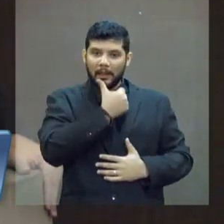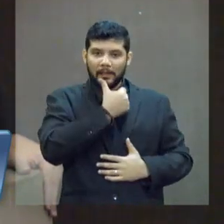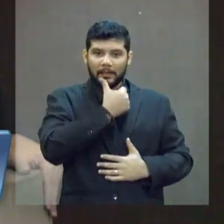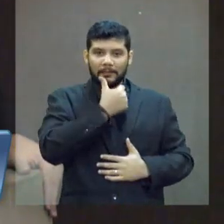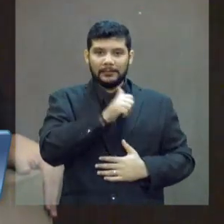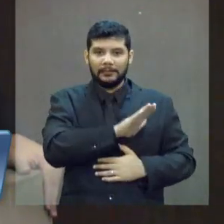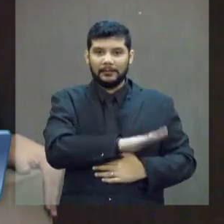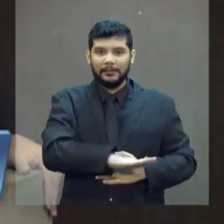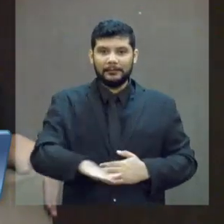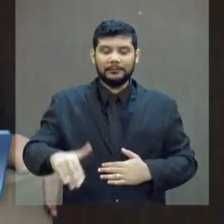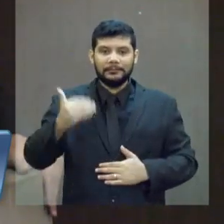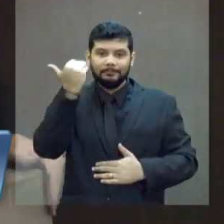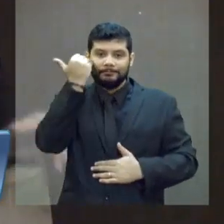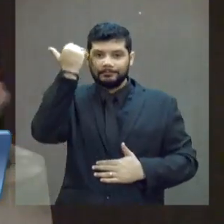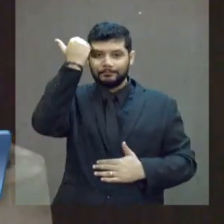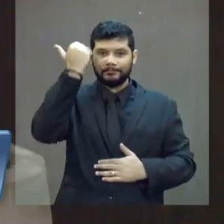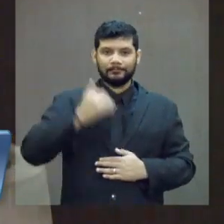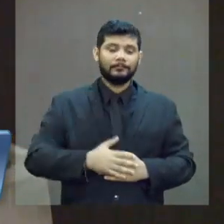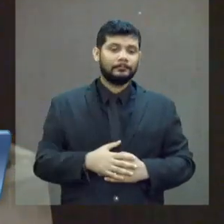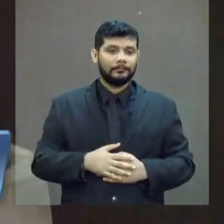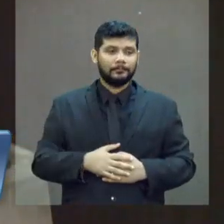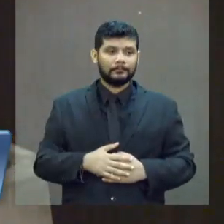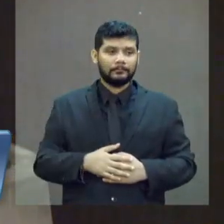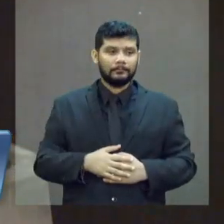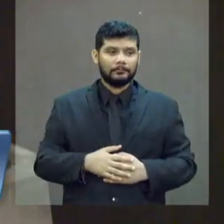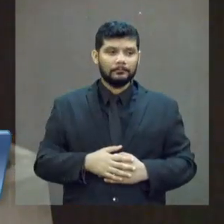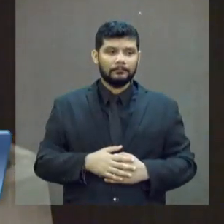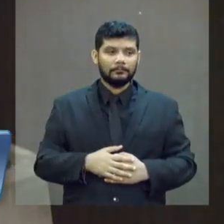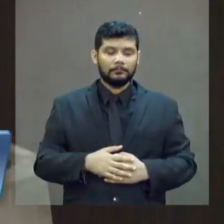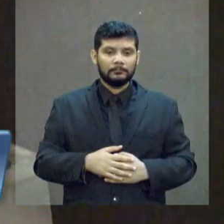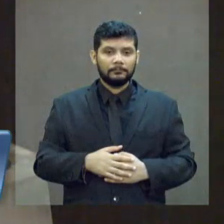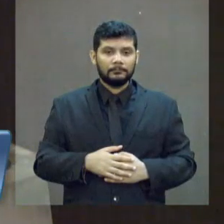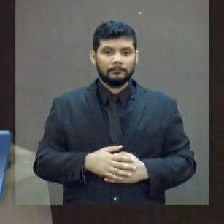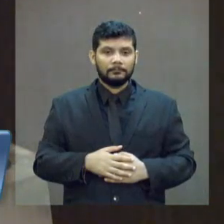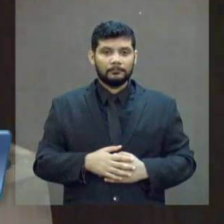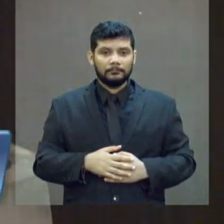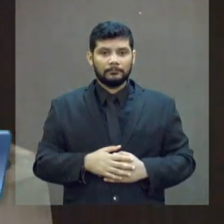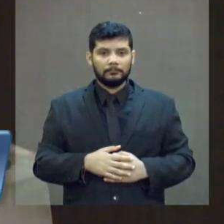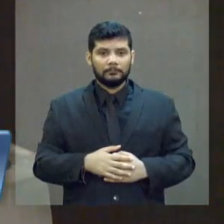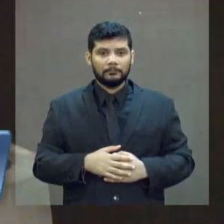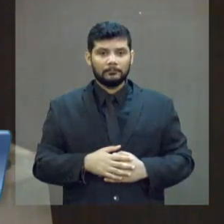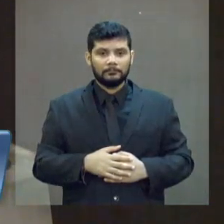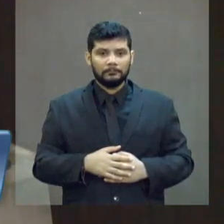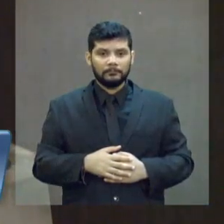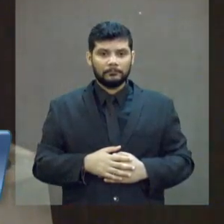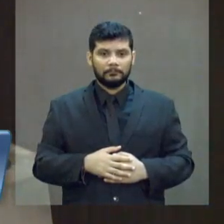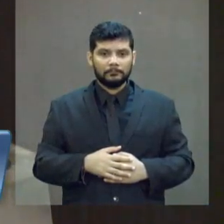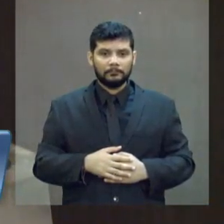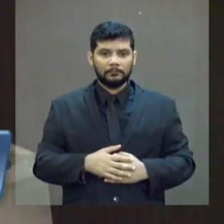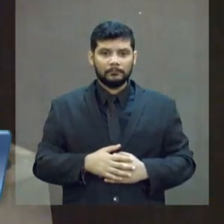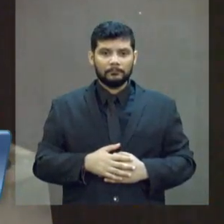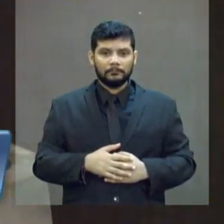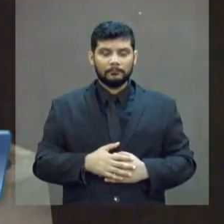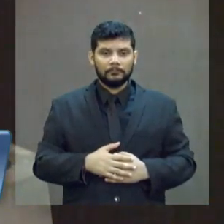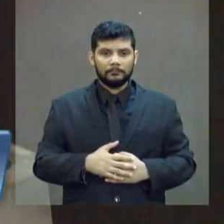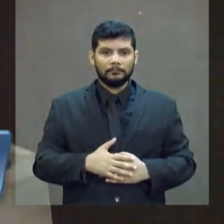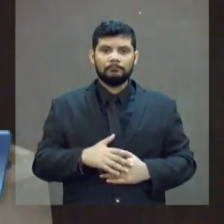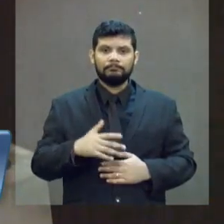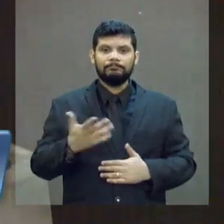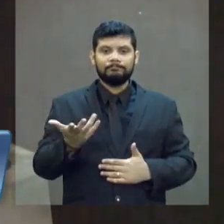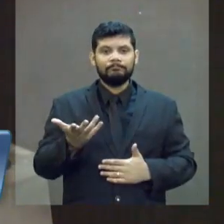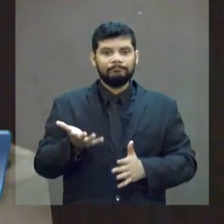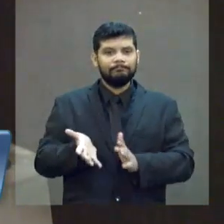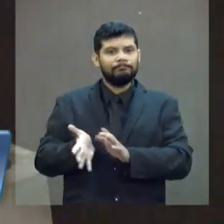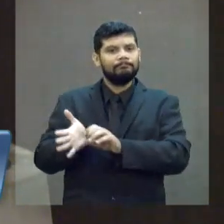e crianças e adolescentes. Portanto, há aí uma superposição de